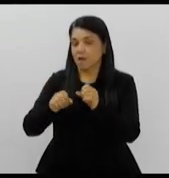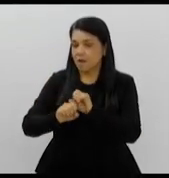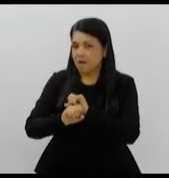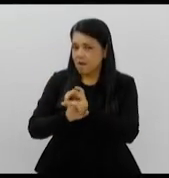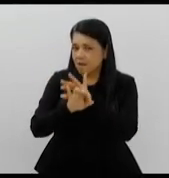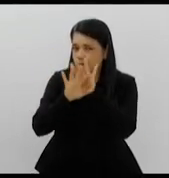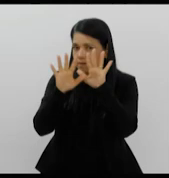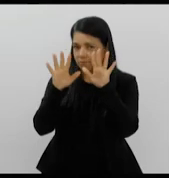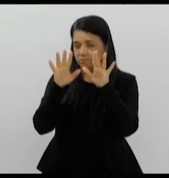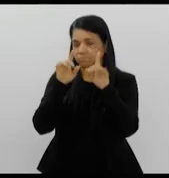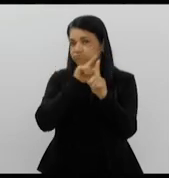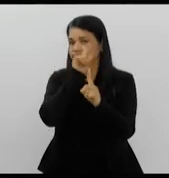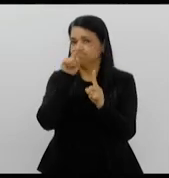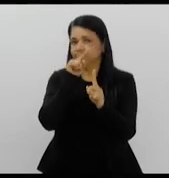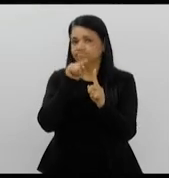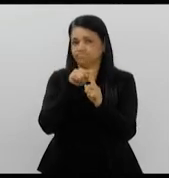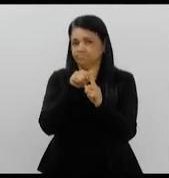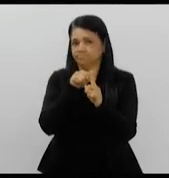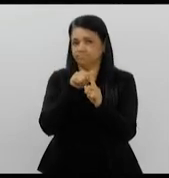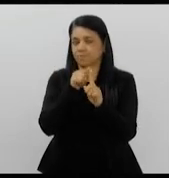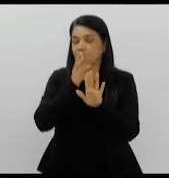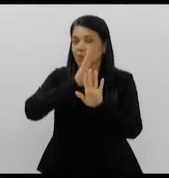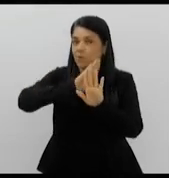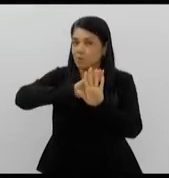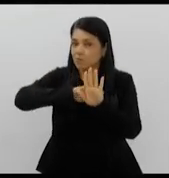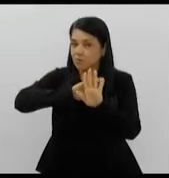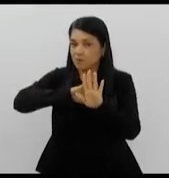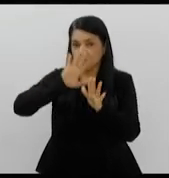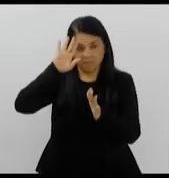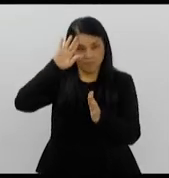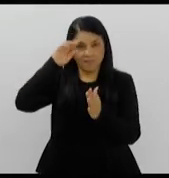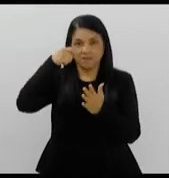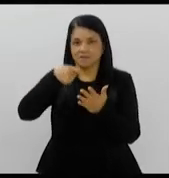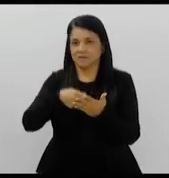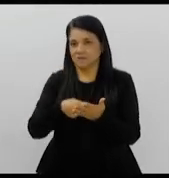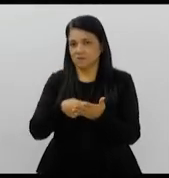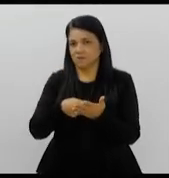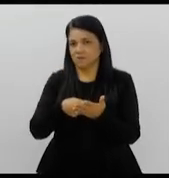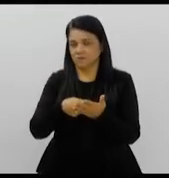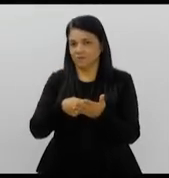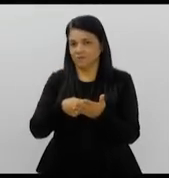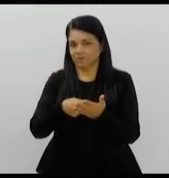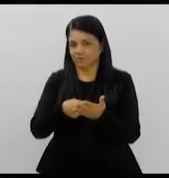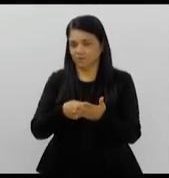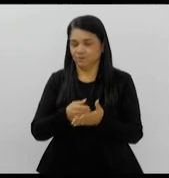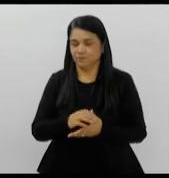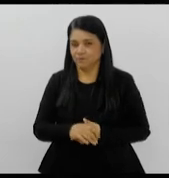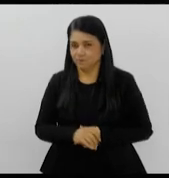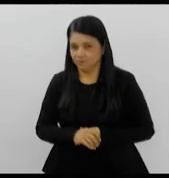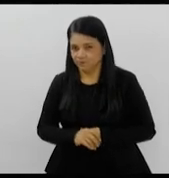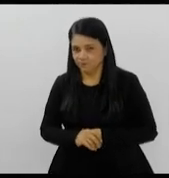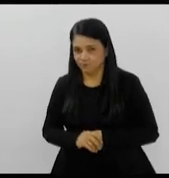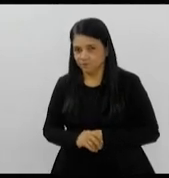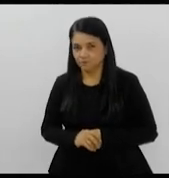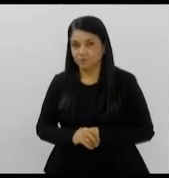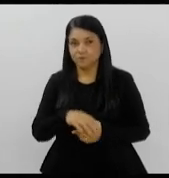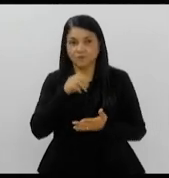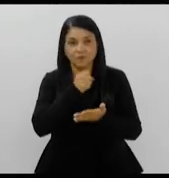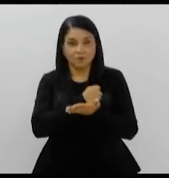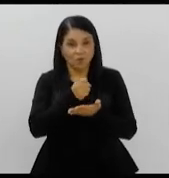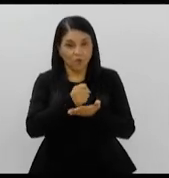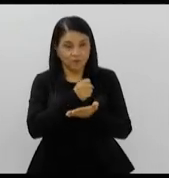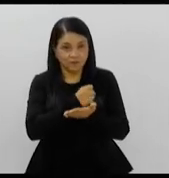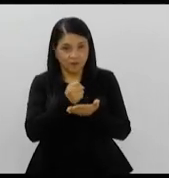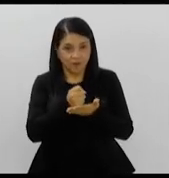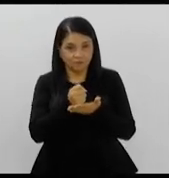das intenções por trás da decisão que vier a ser tomada. Os contratos de